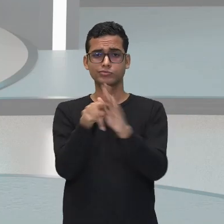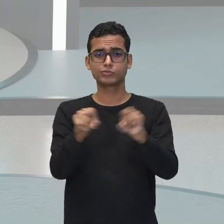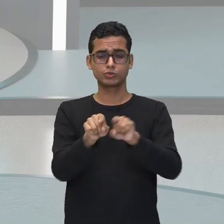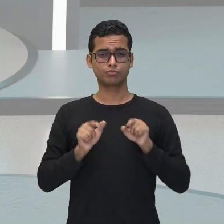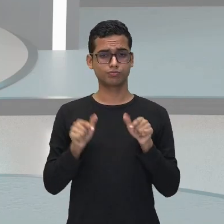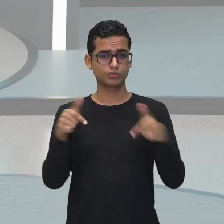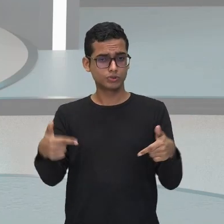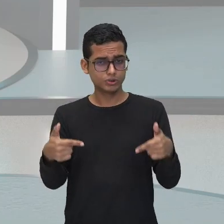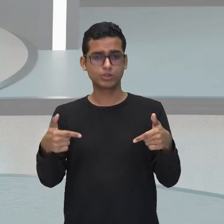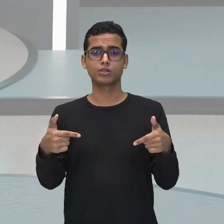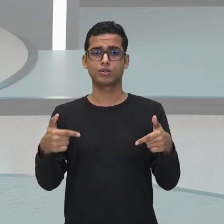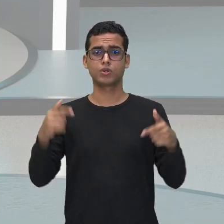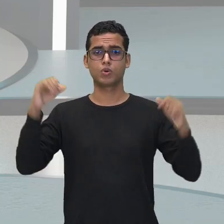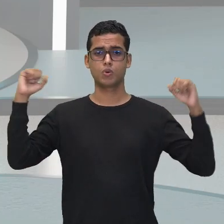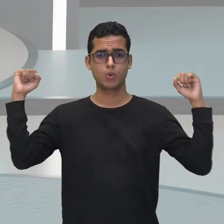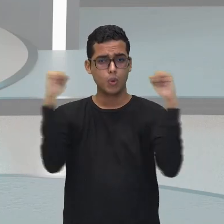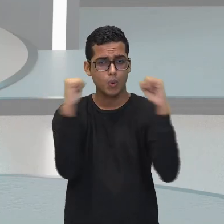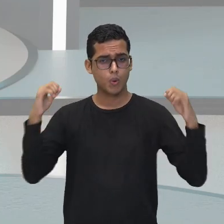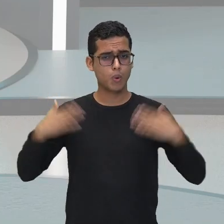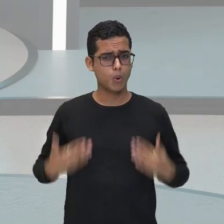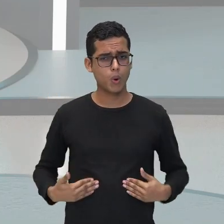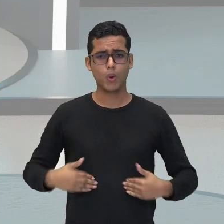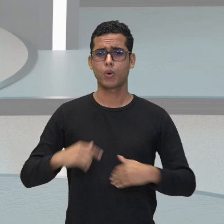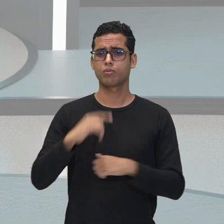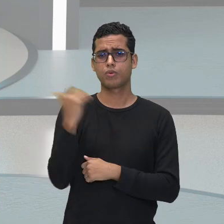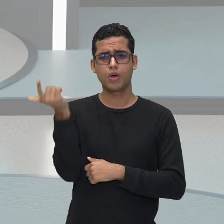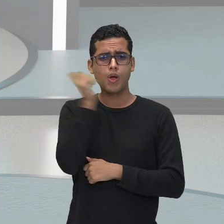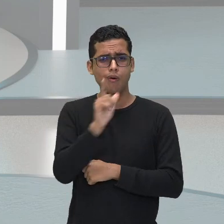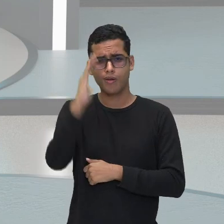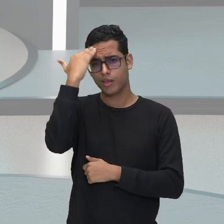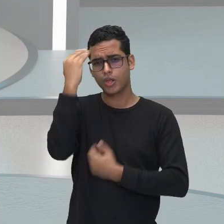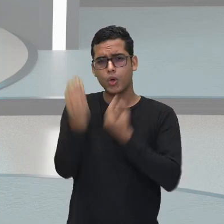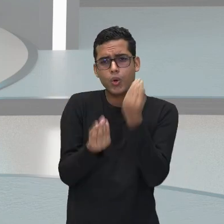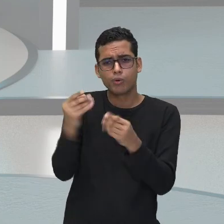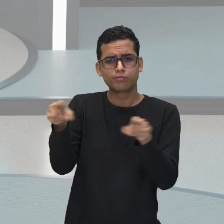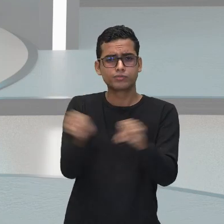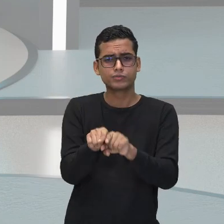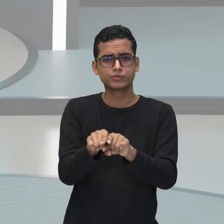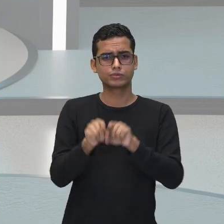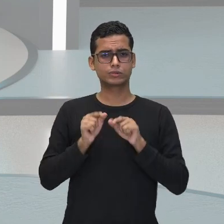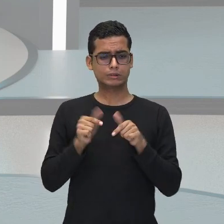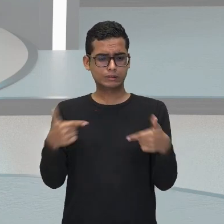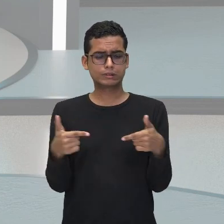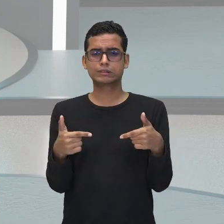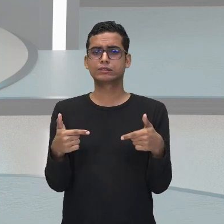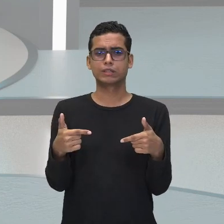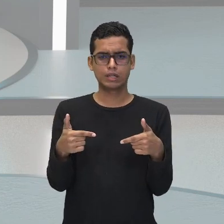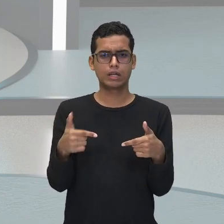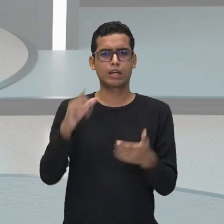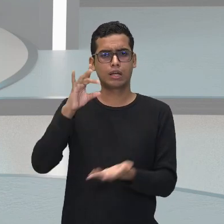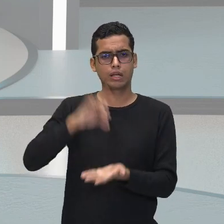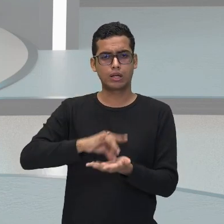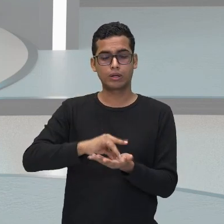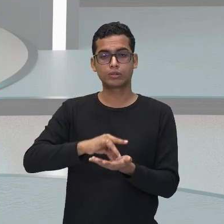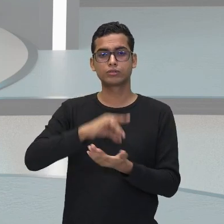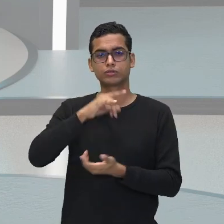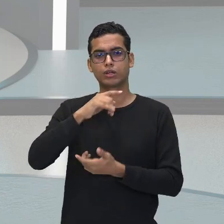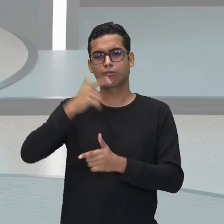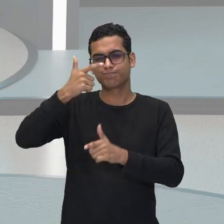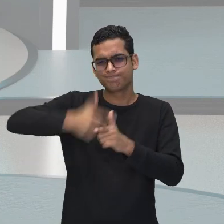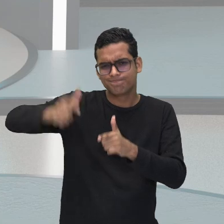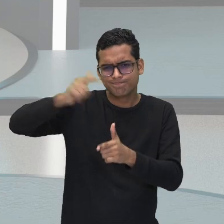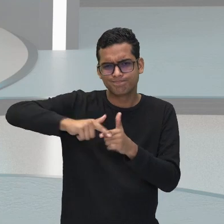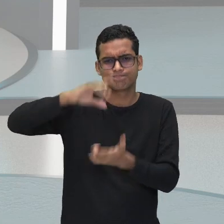física, para que a gente entenda o porquê que a questão da inatividade física ela é uma